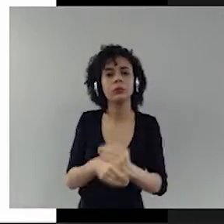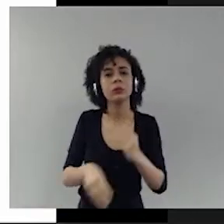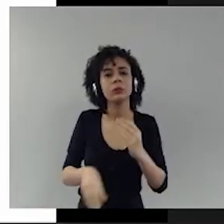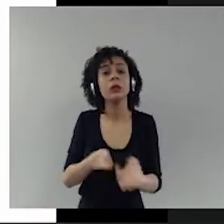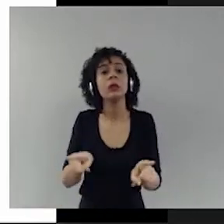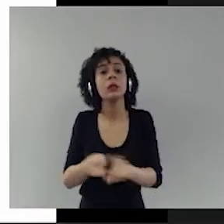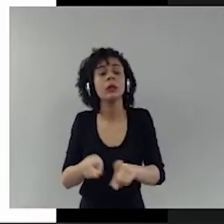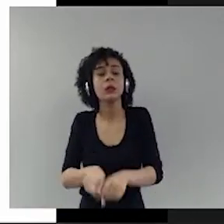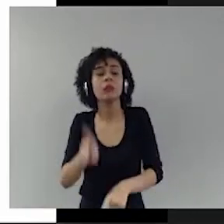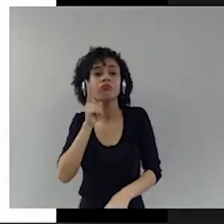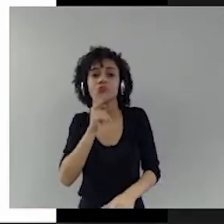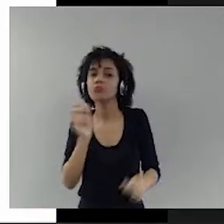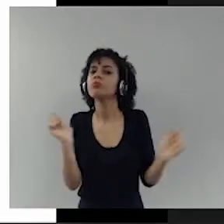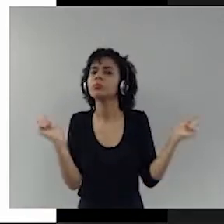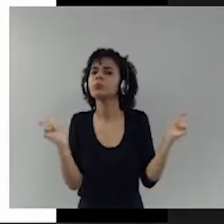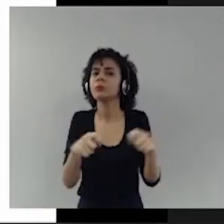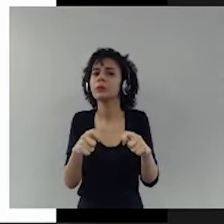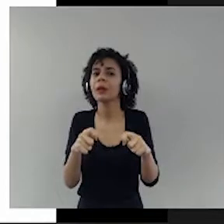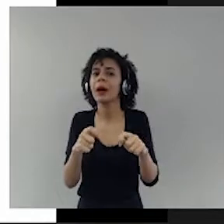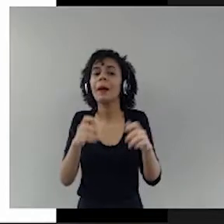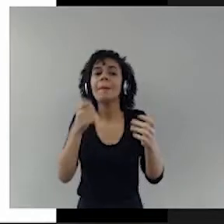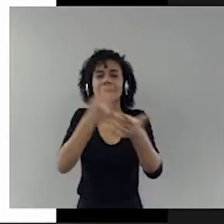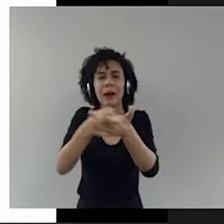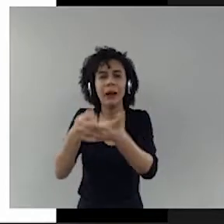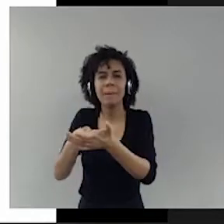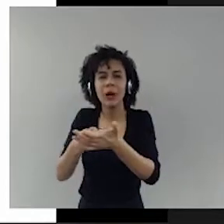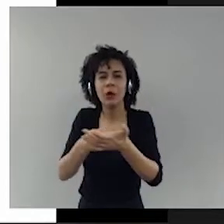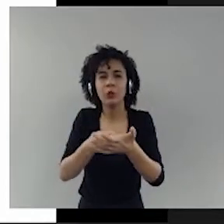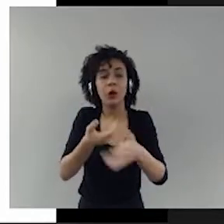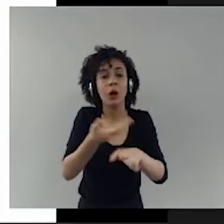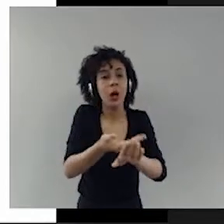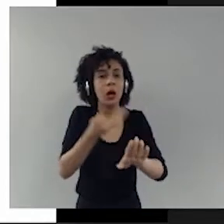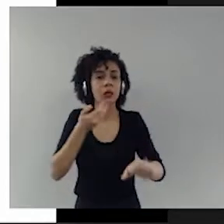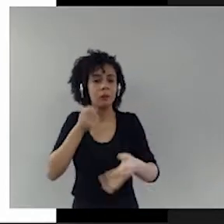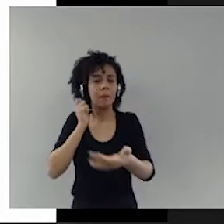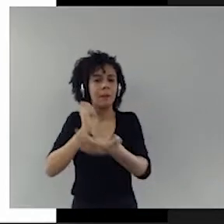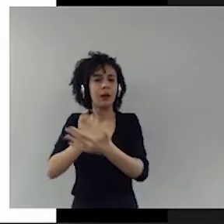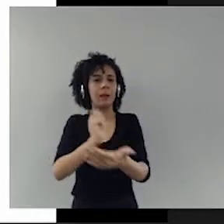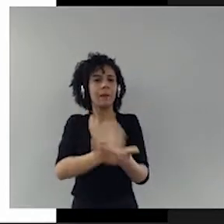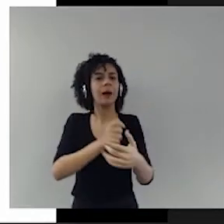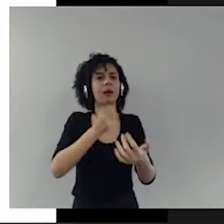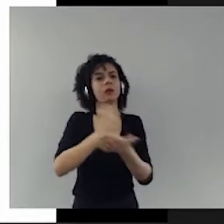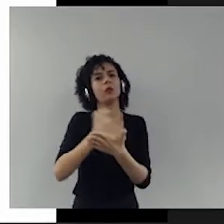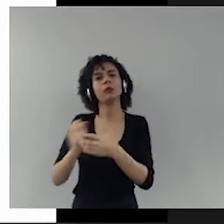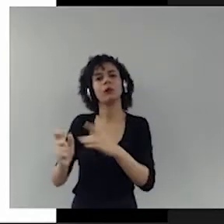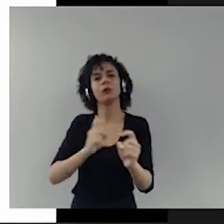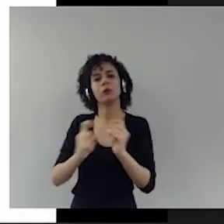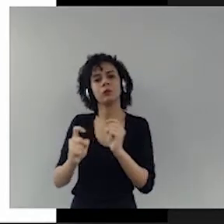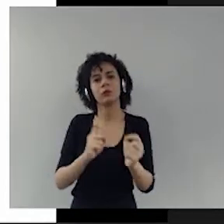previa uma possibilidade de antecipação de pagamentos nos contratos administrativos